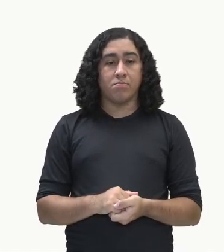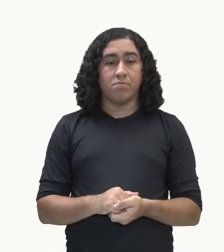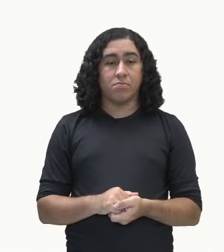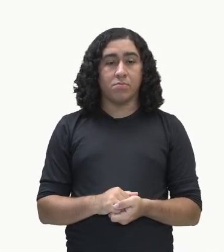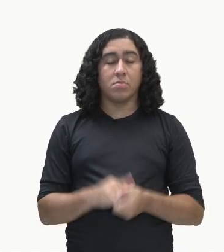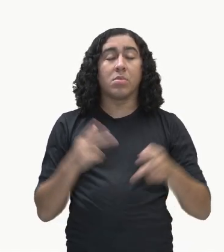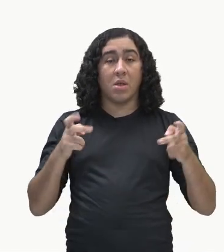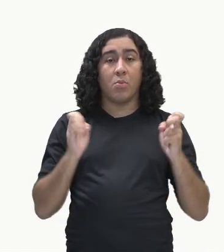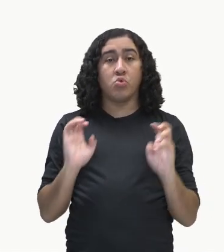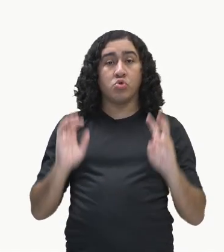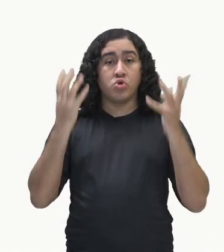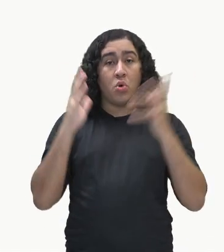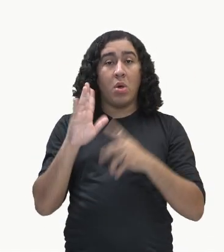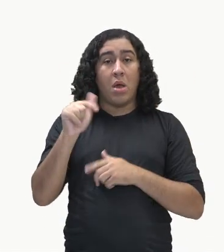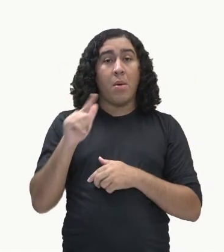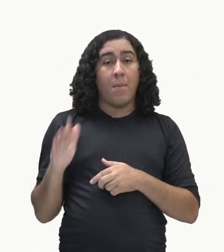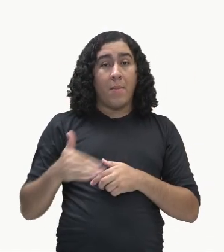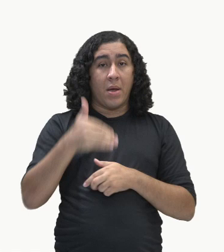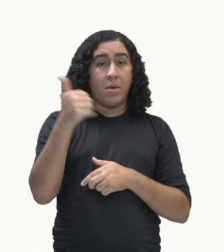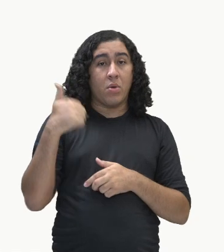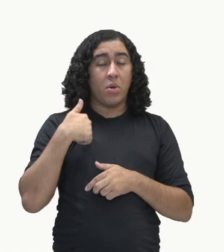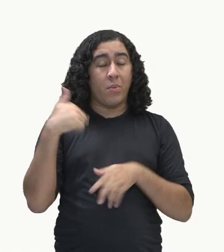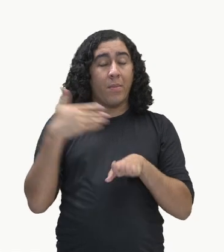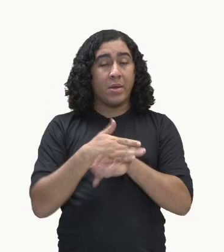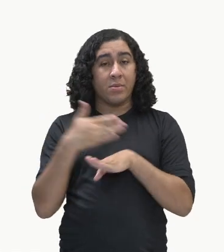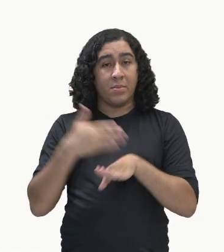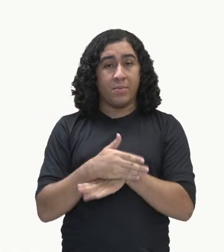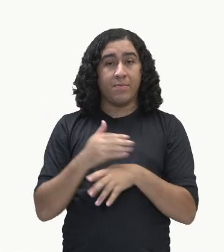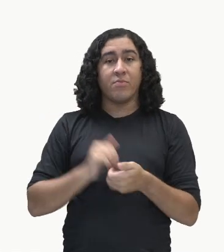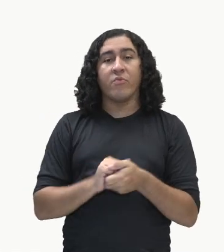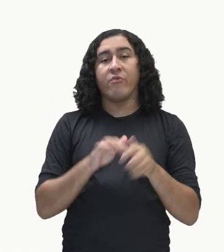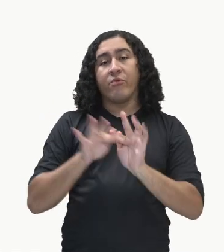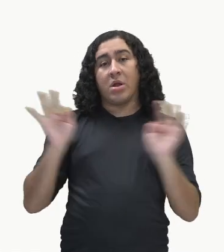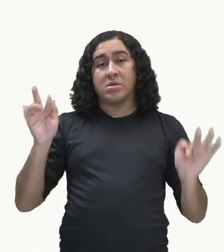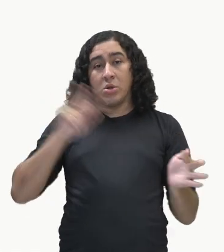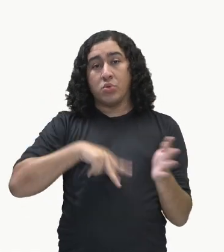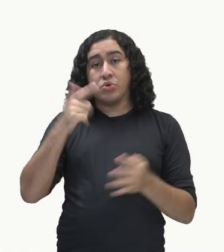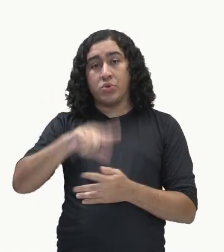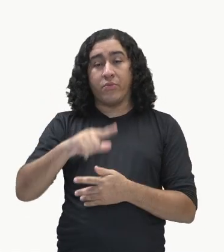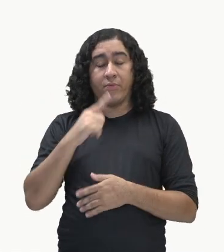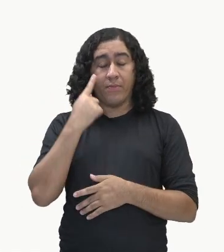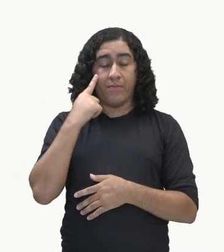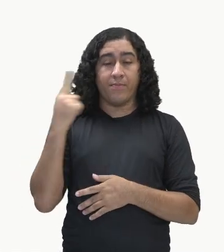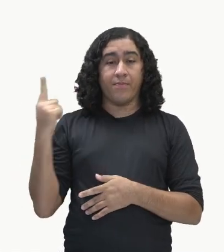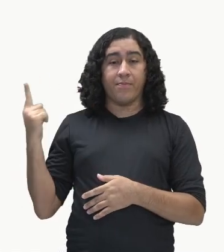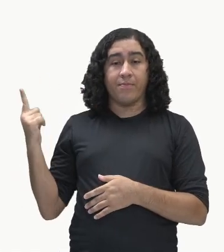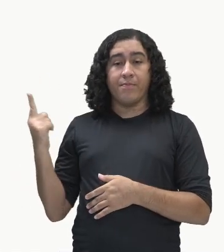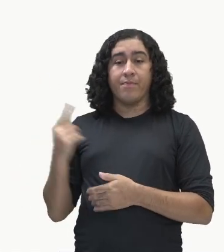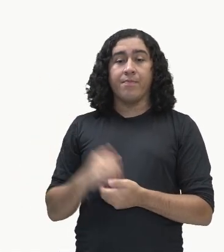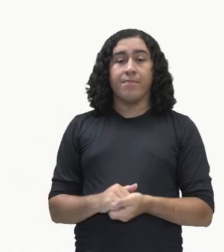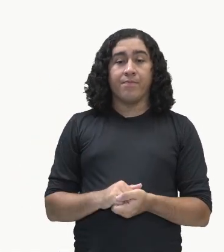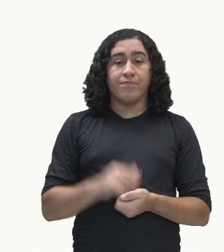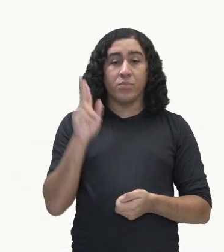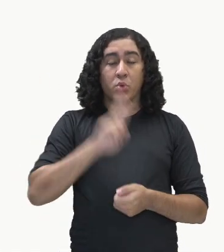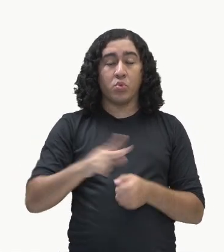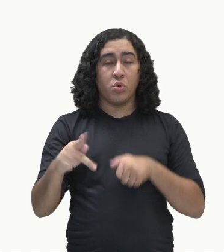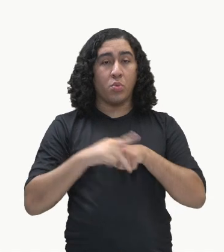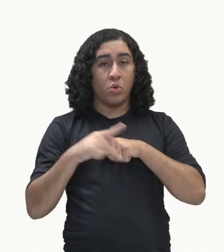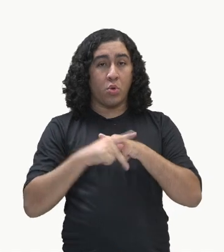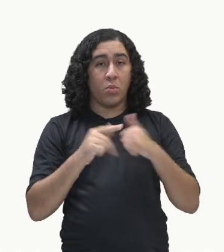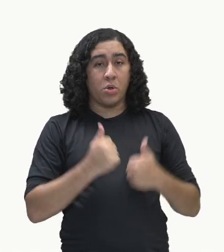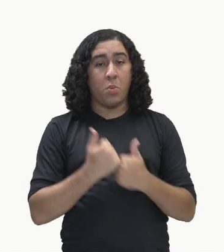concerto foi o melhor que eu já participei, mesmo sendo muito tempo atrás. Então, aqui eu estou utilizando o pronome demonstrativo